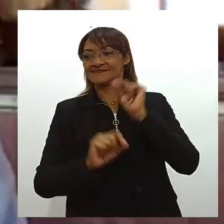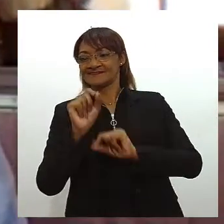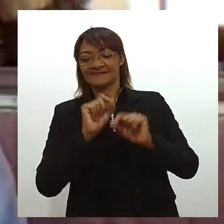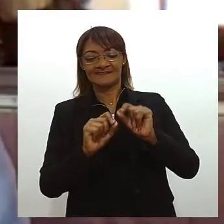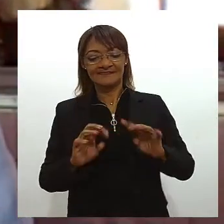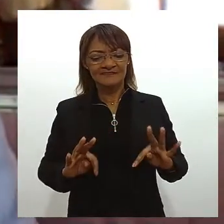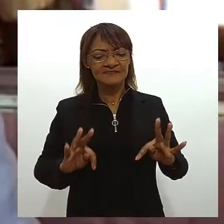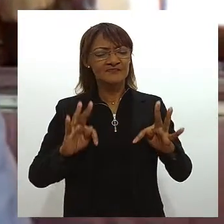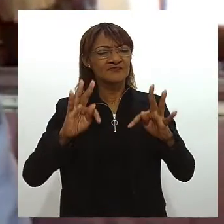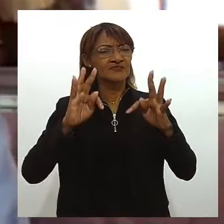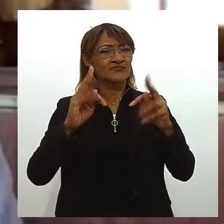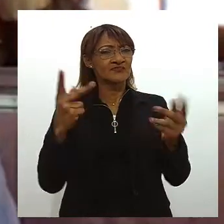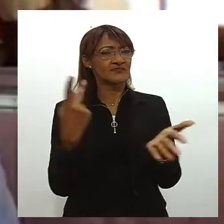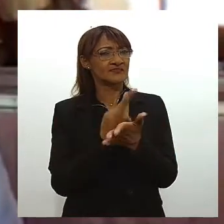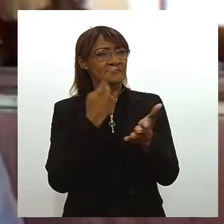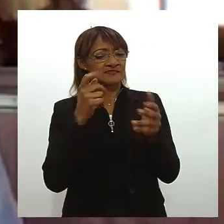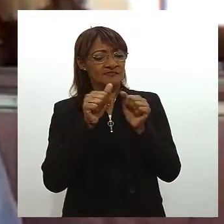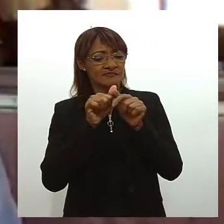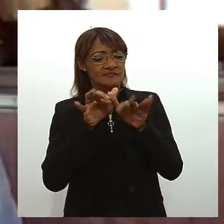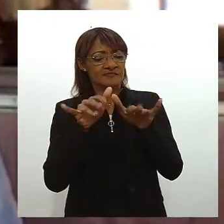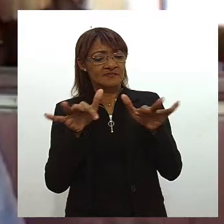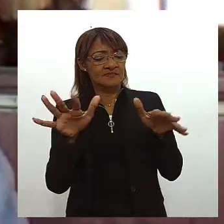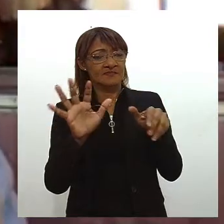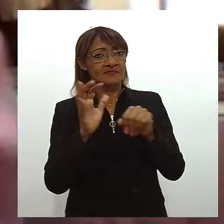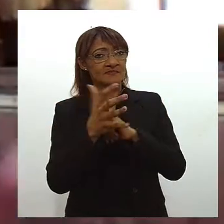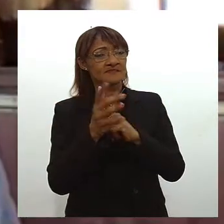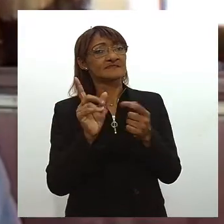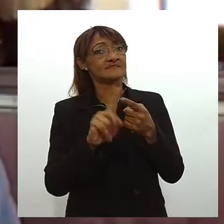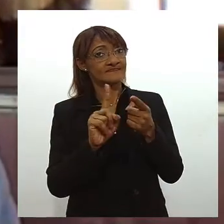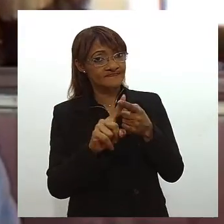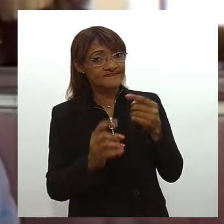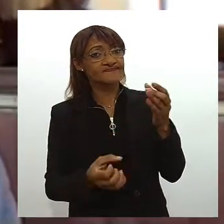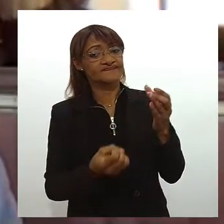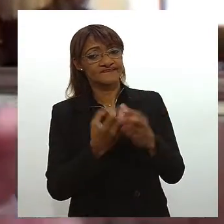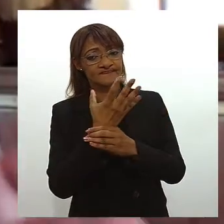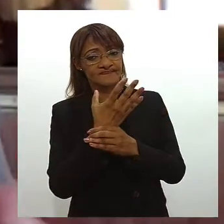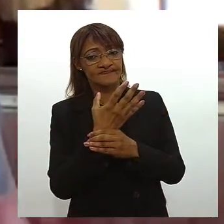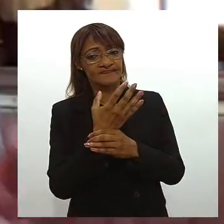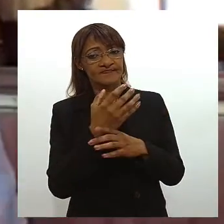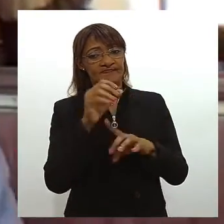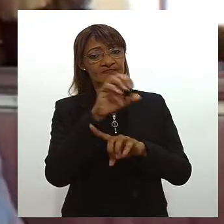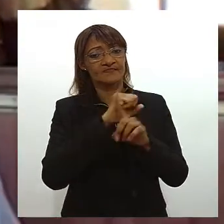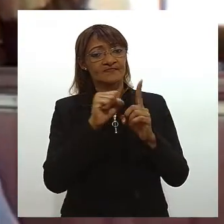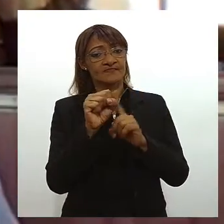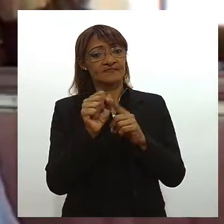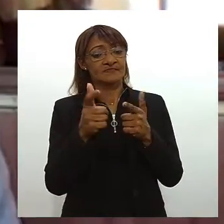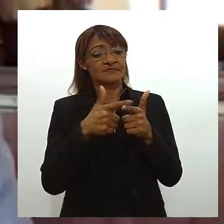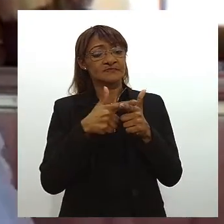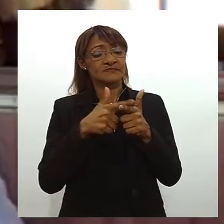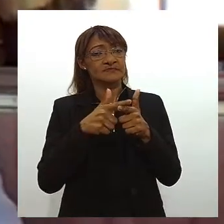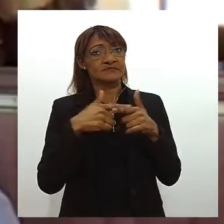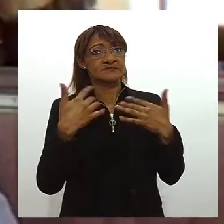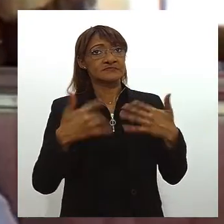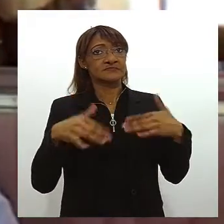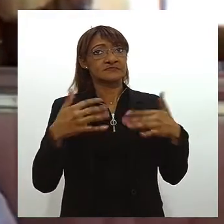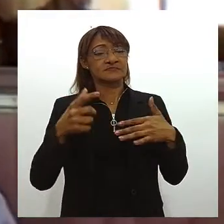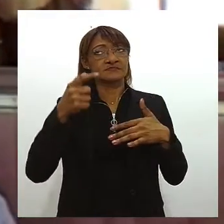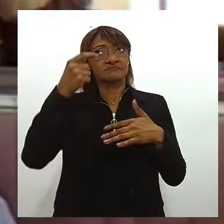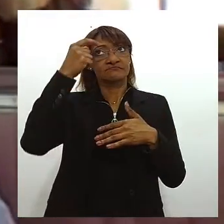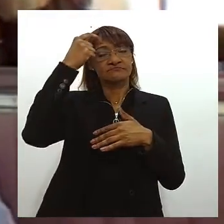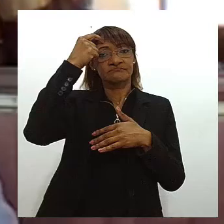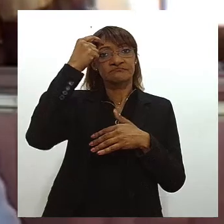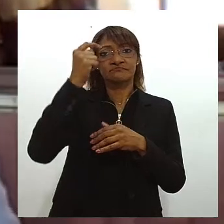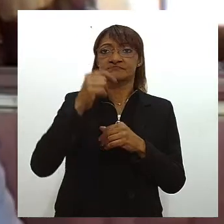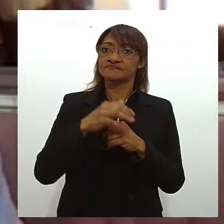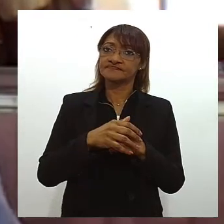cenário pandêmico gerou também, no quadro geral da sociedade, problemas relativos à saúde mental. E para as crianças